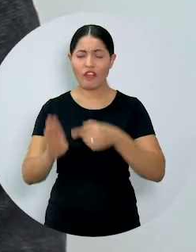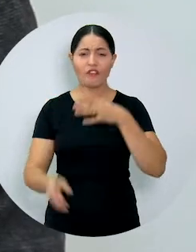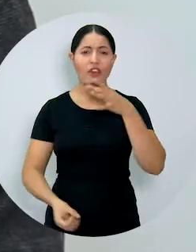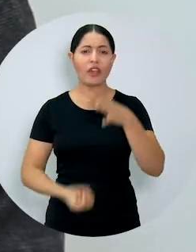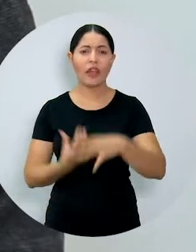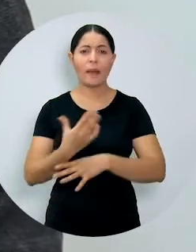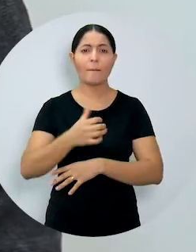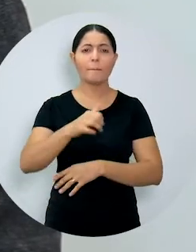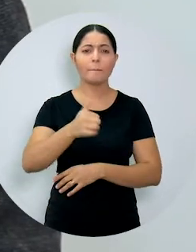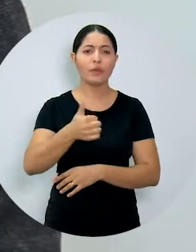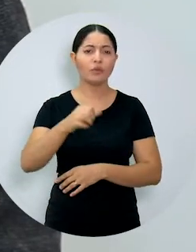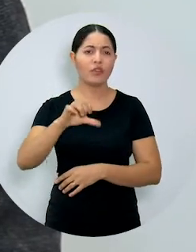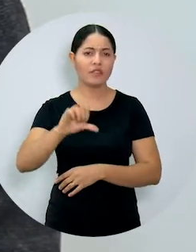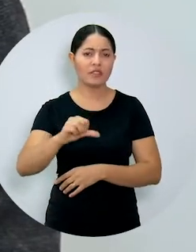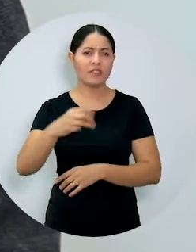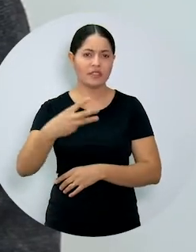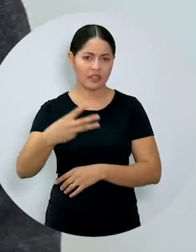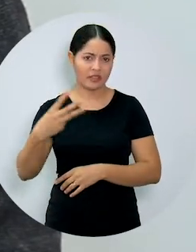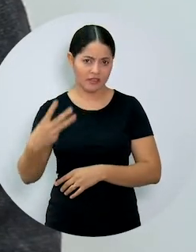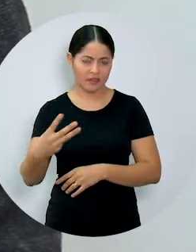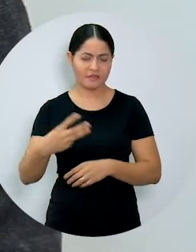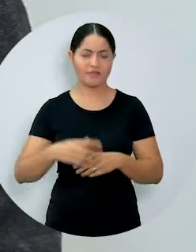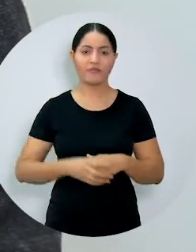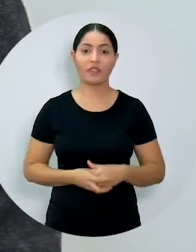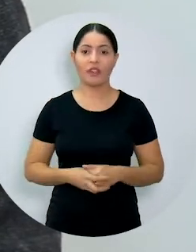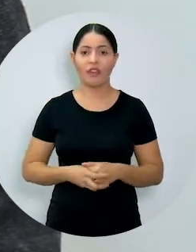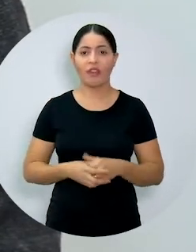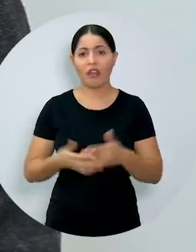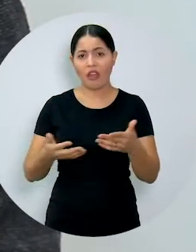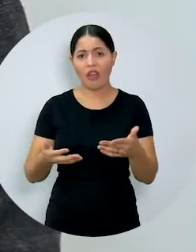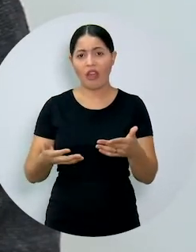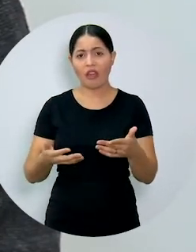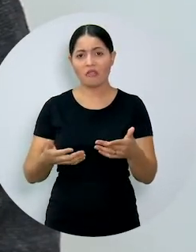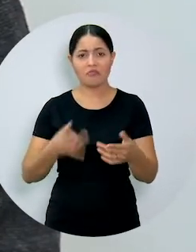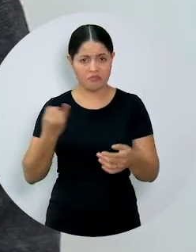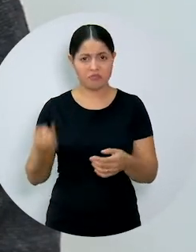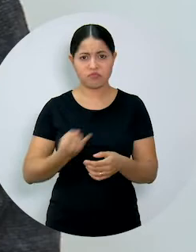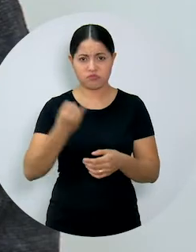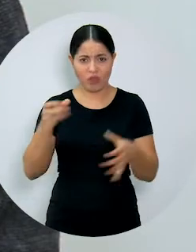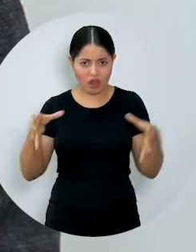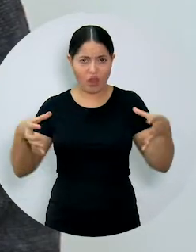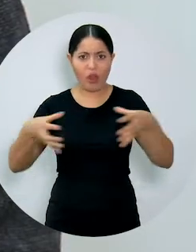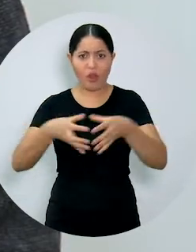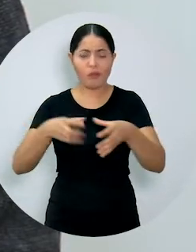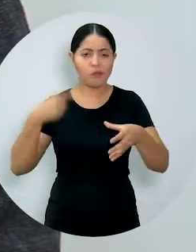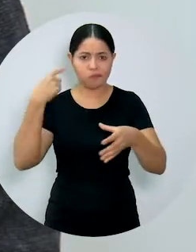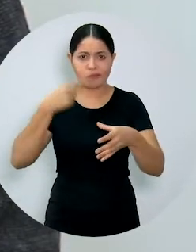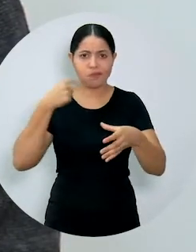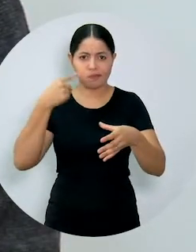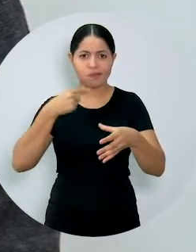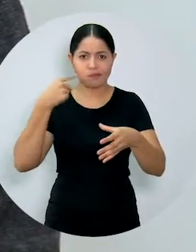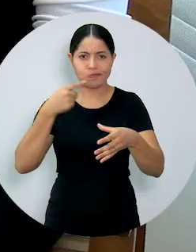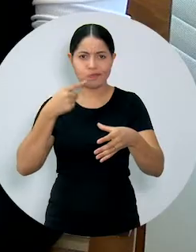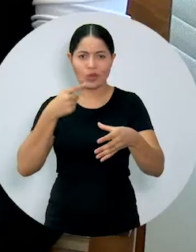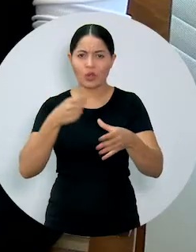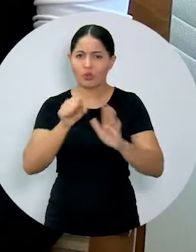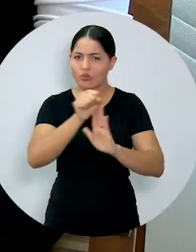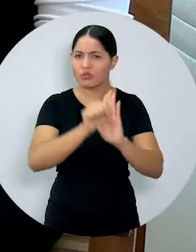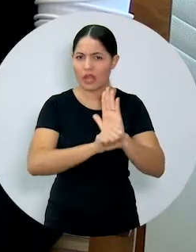em 1933, sucedeu o Instituto dos Advogados, que vem do século XIX.